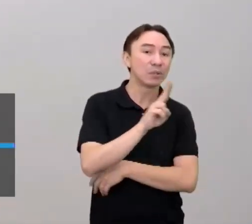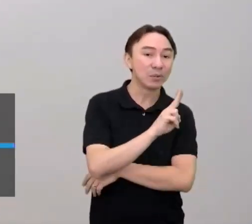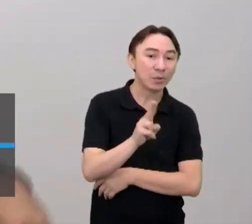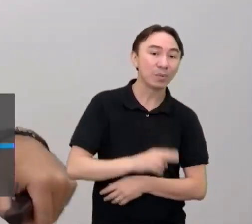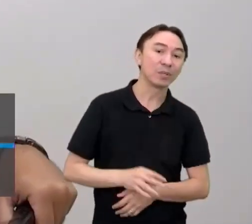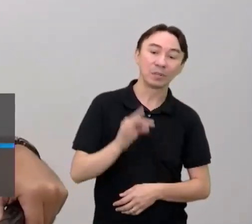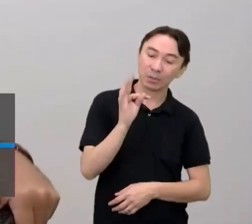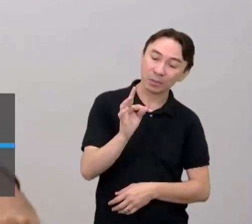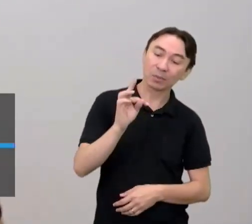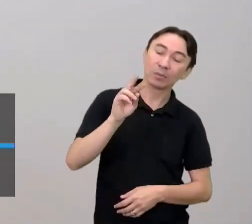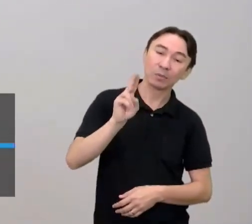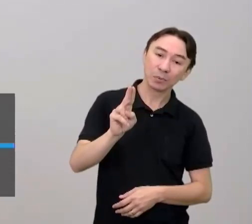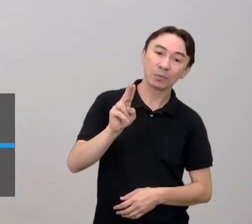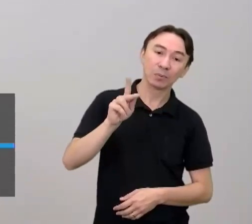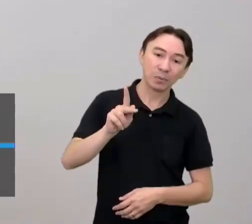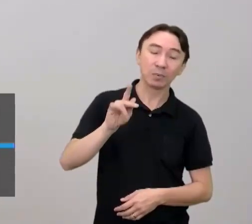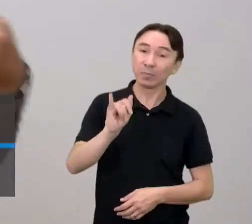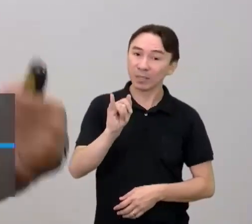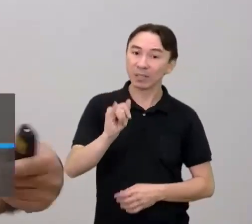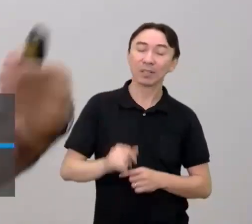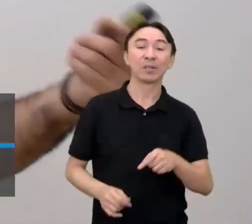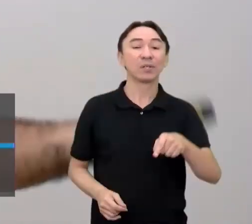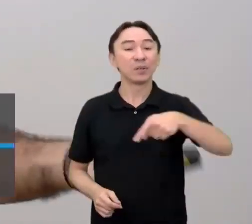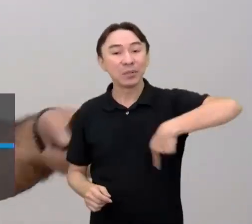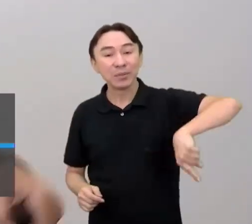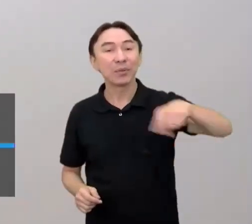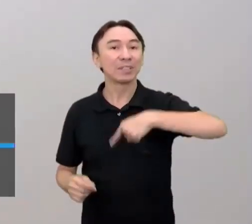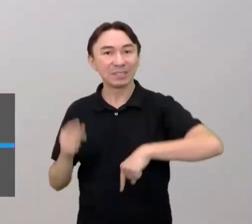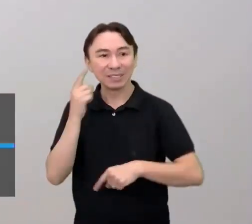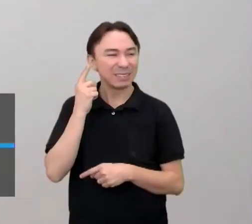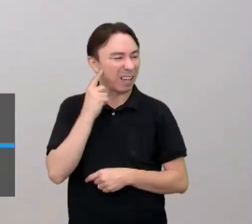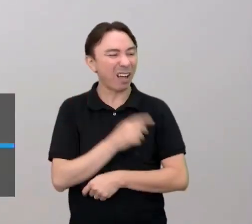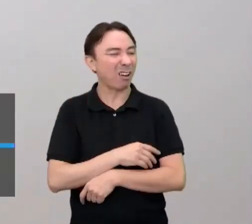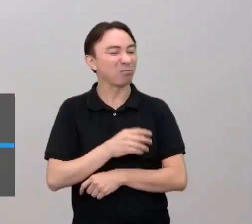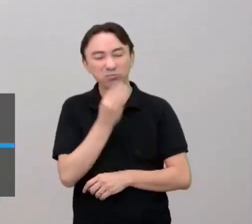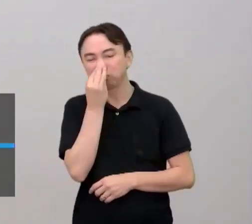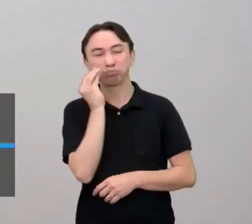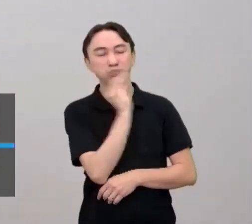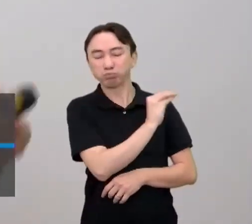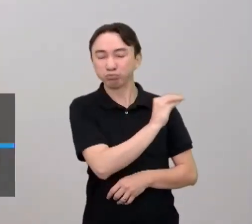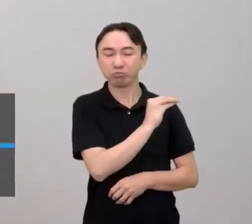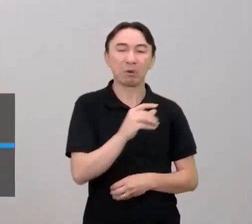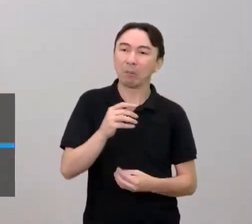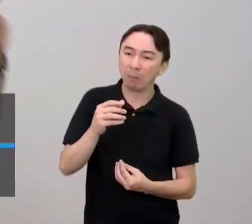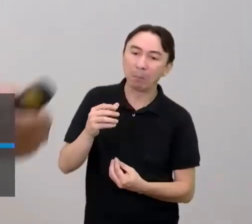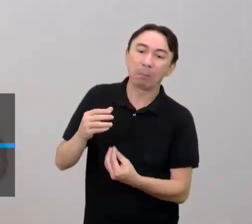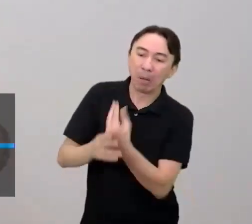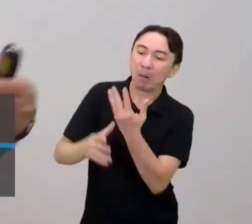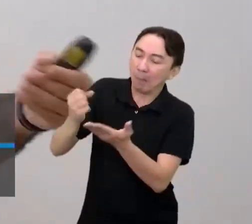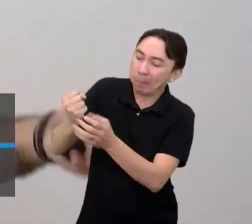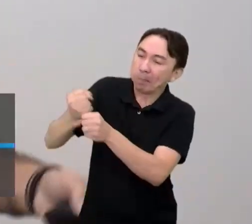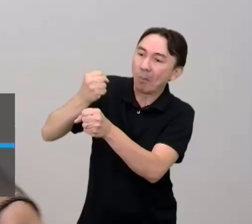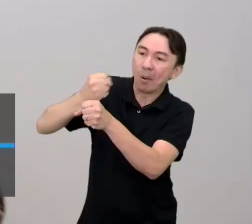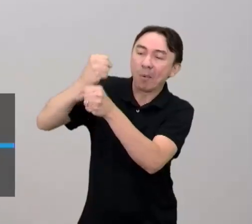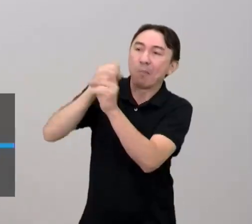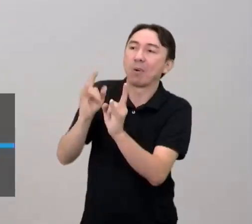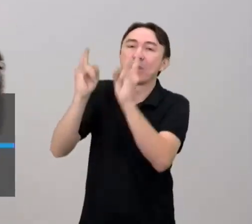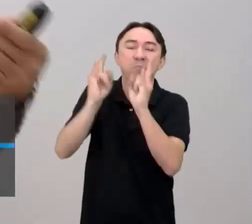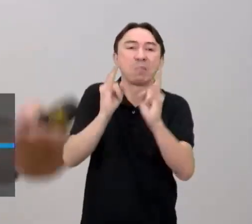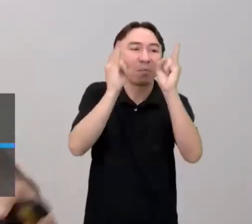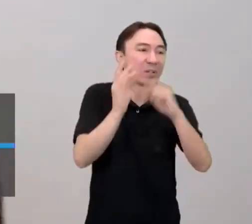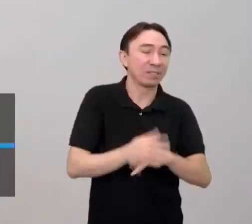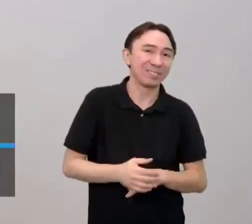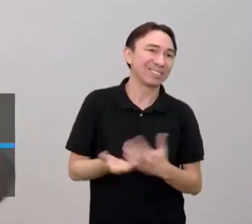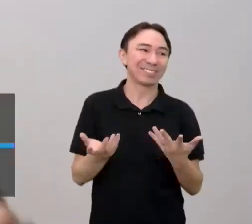construído uma cidade nesse local, porque ela é fadada a encher de água. Por mais tecnologia que você tenha de armazenamento,